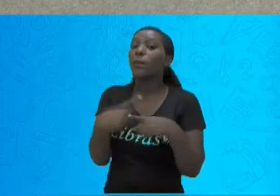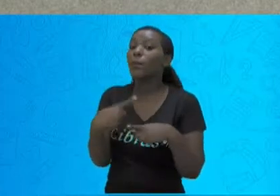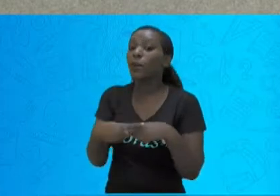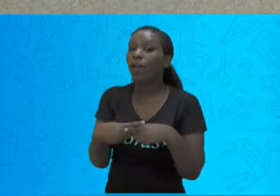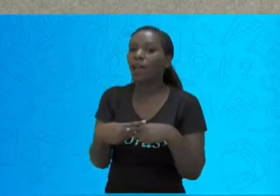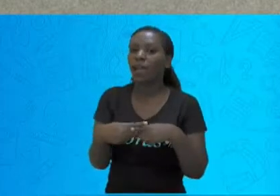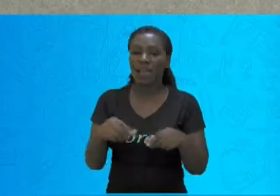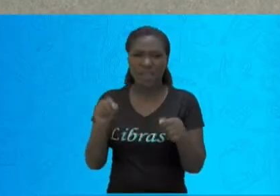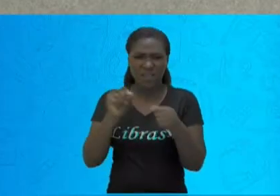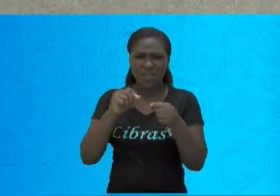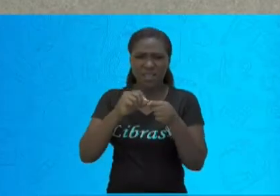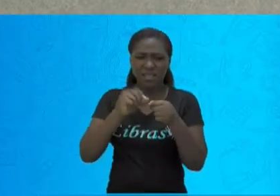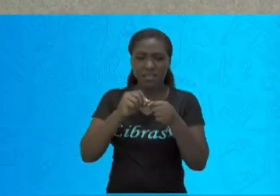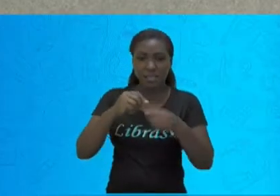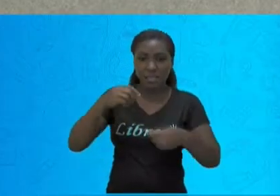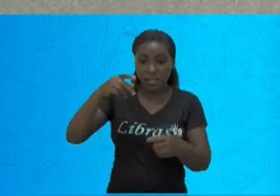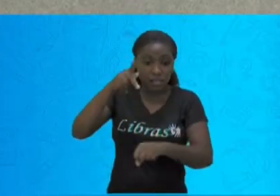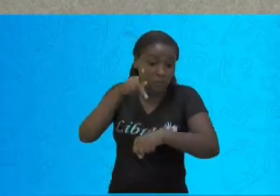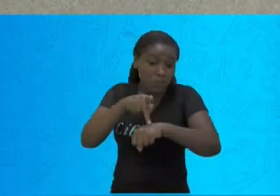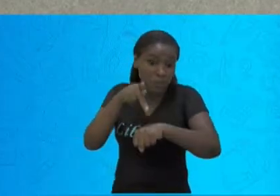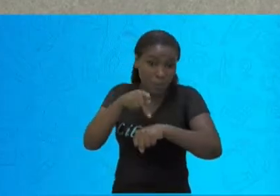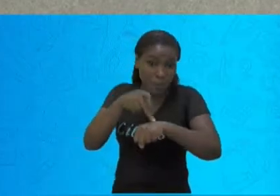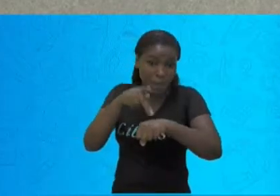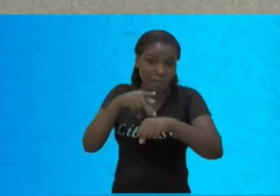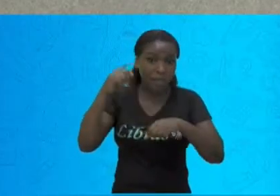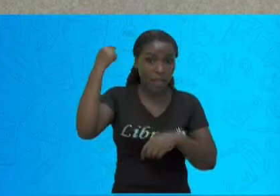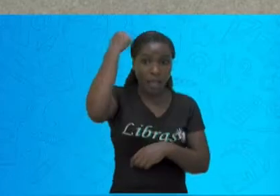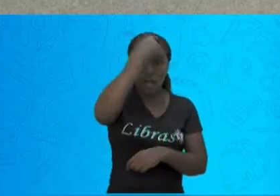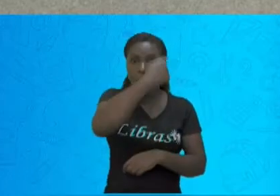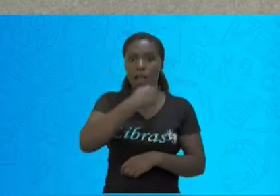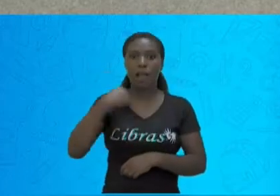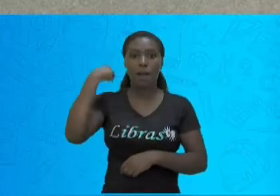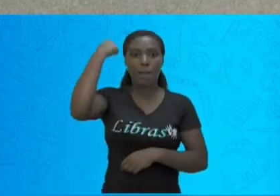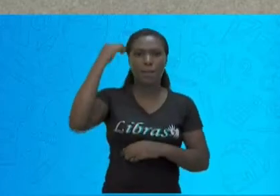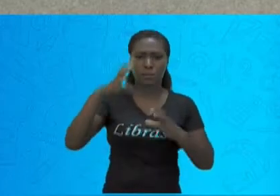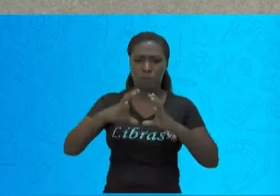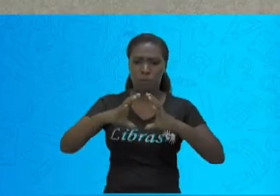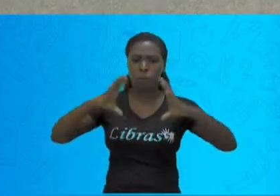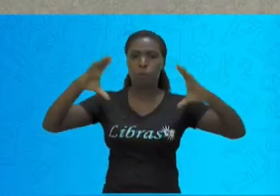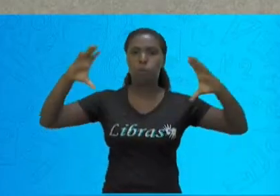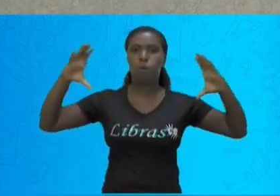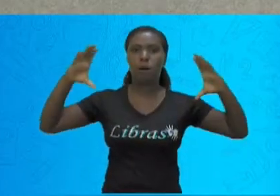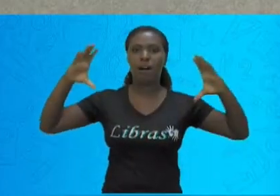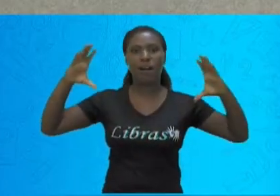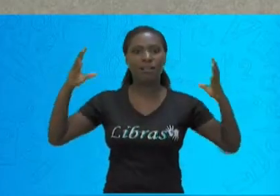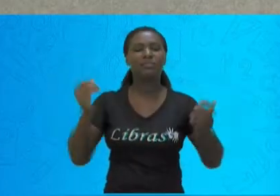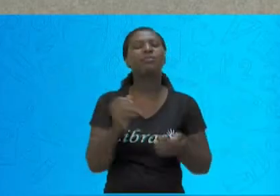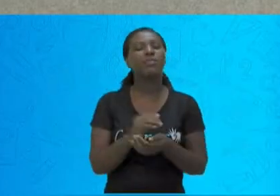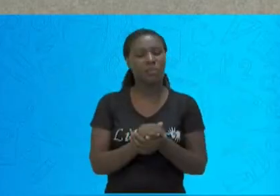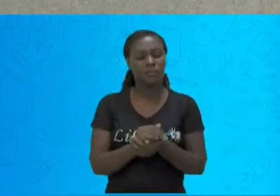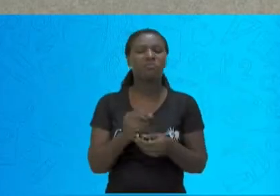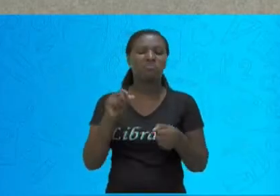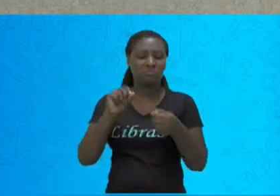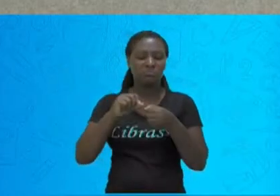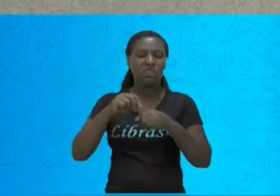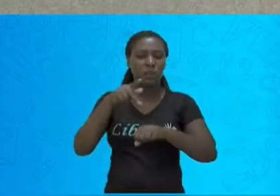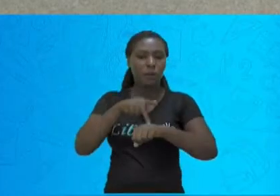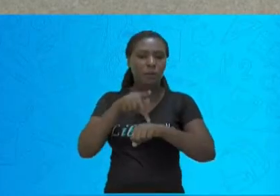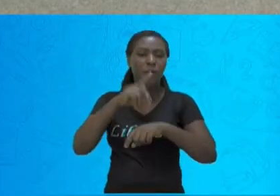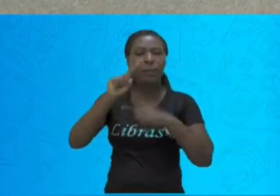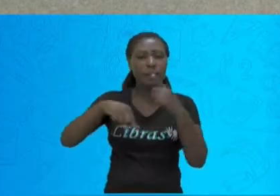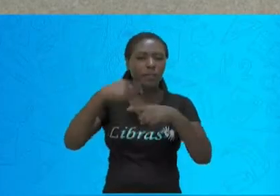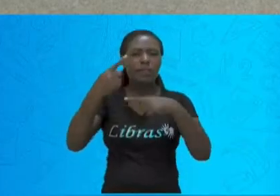esculpidas em pedras, mas também construíram pirâmides e desenvolveram um sistema próprio de escrita e